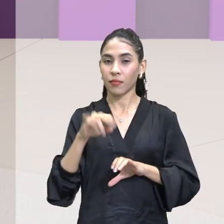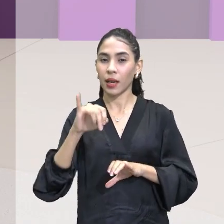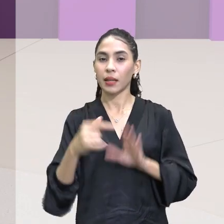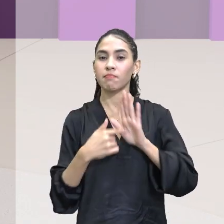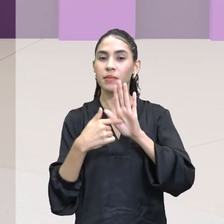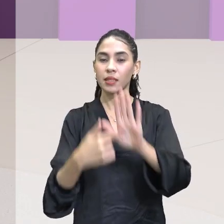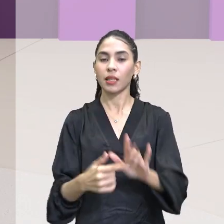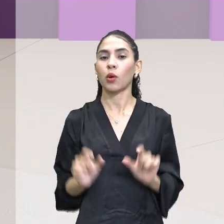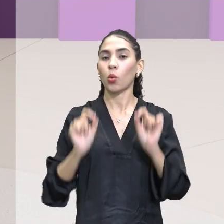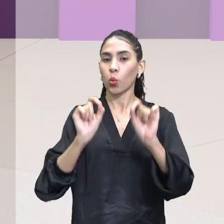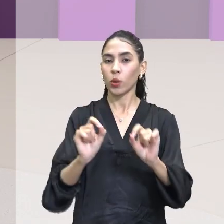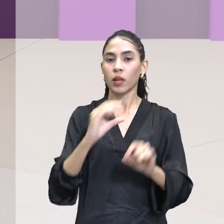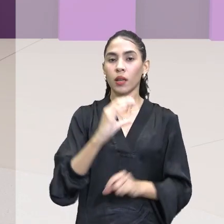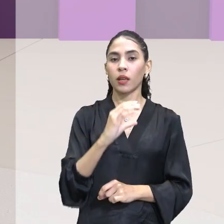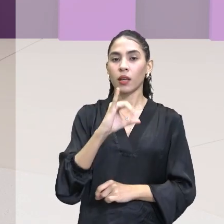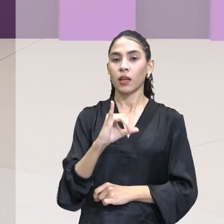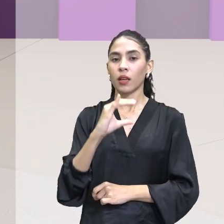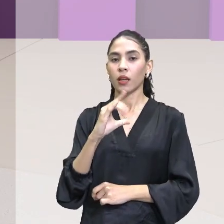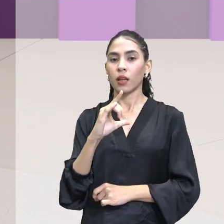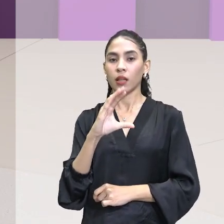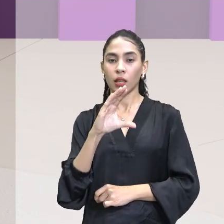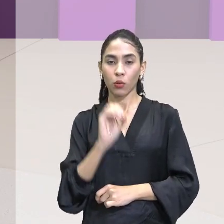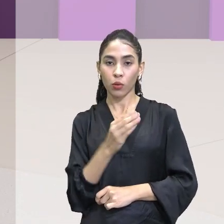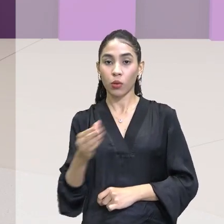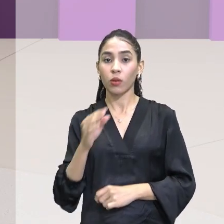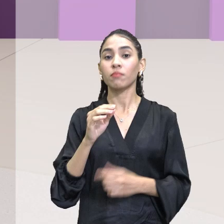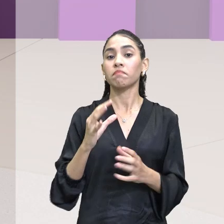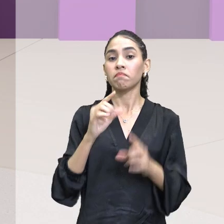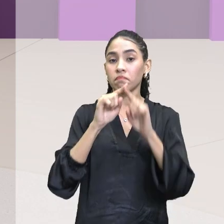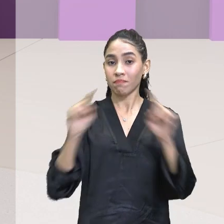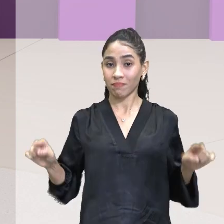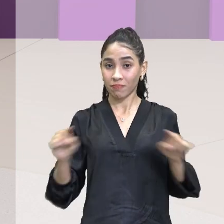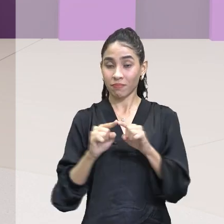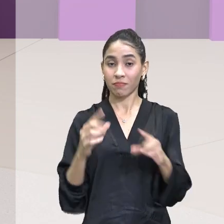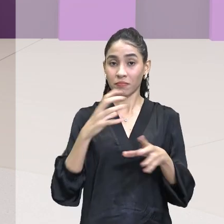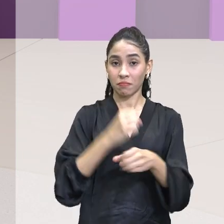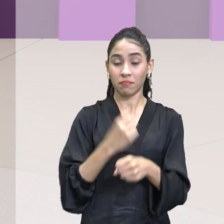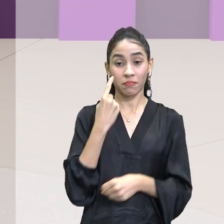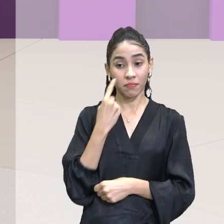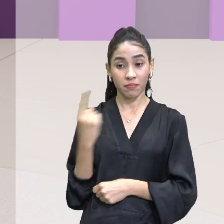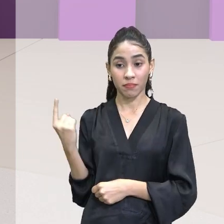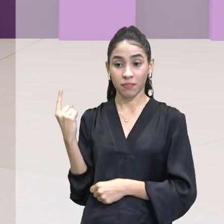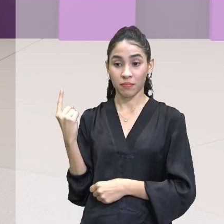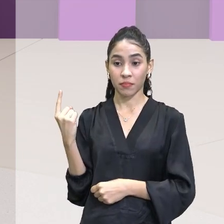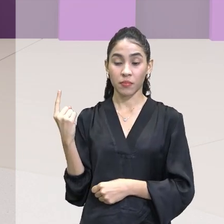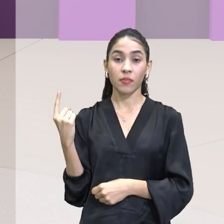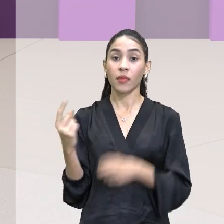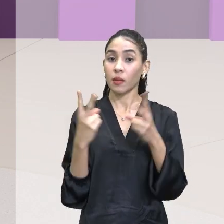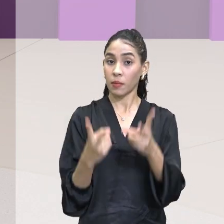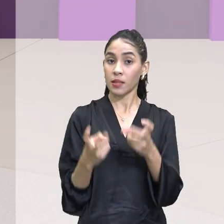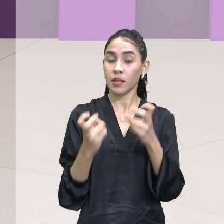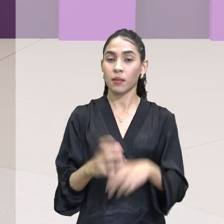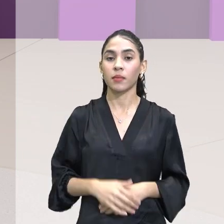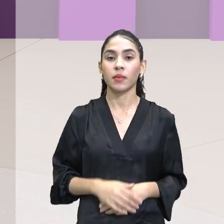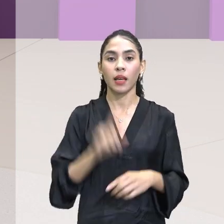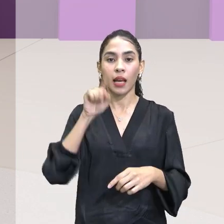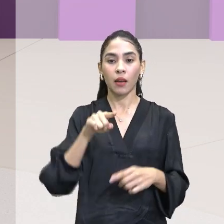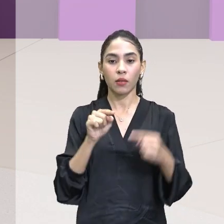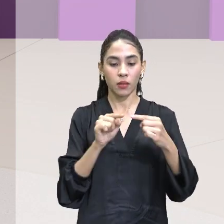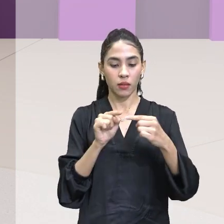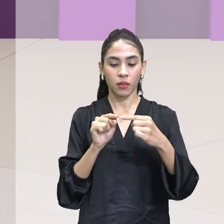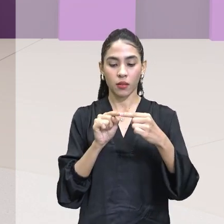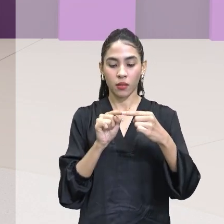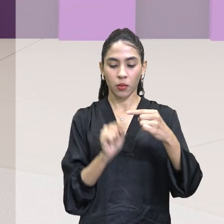trazendo aí o que é um ciclo trigonométrico aí de olho na tela. Nós percebemos que é uma circunferência